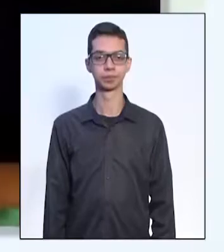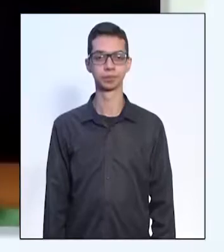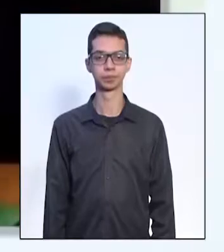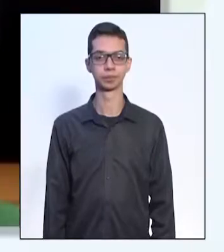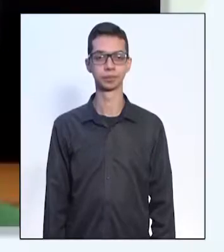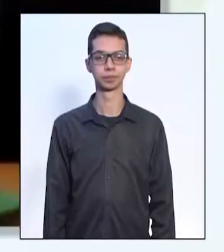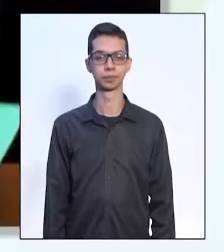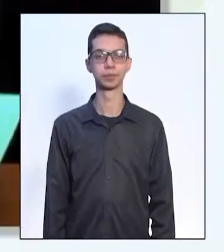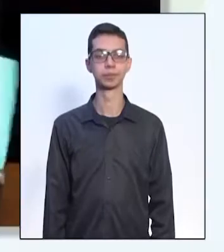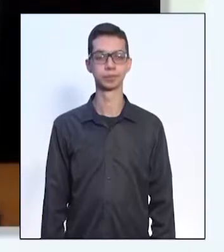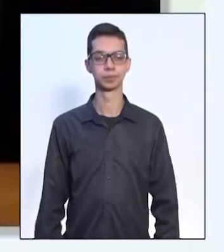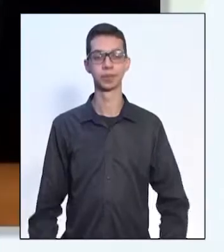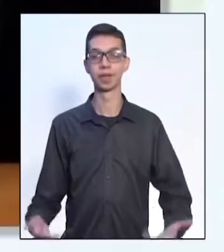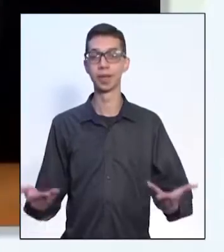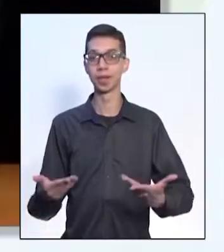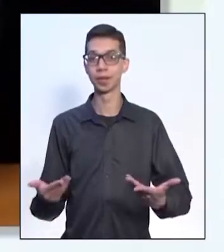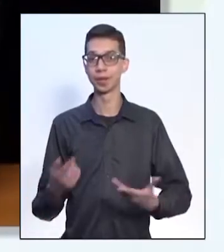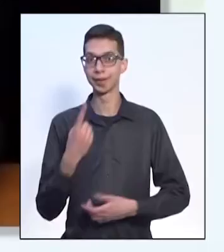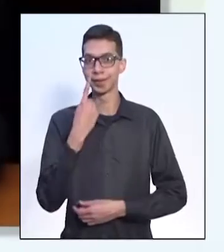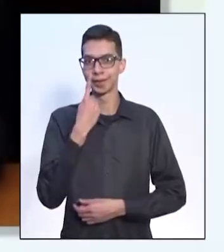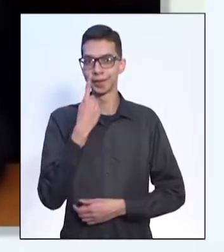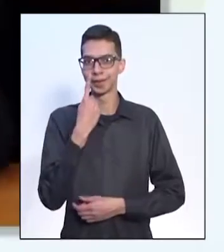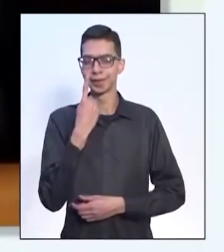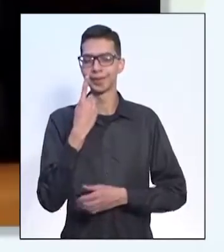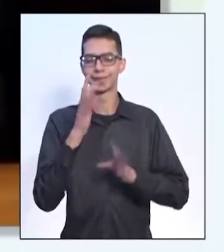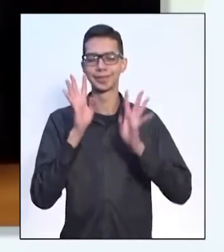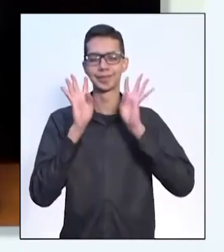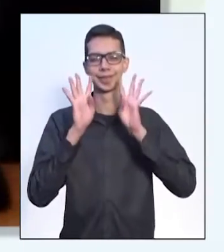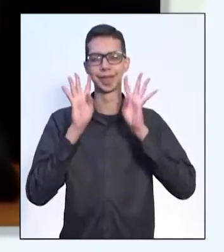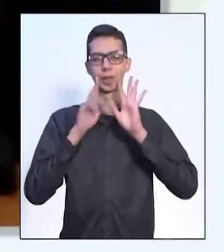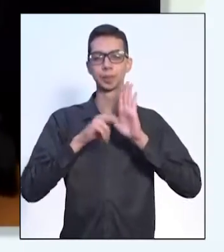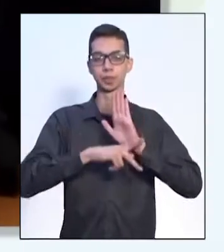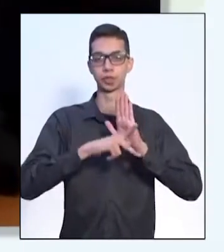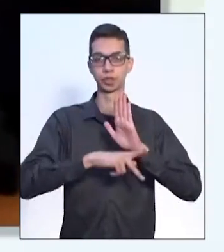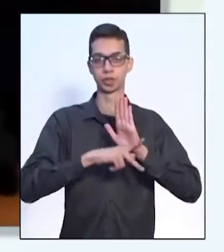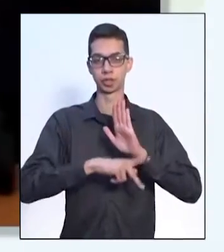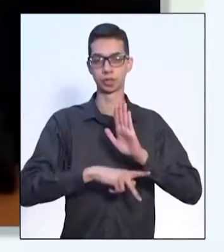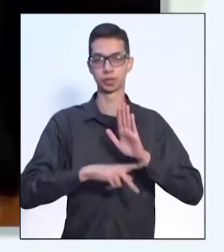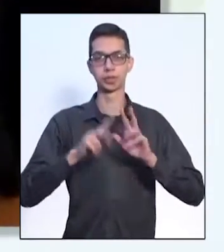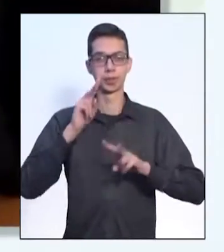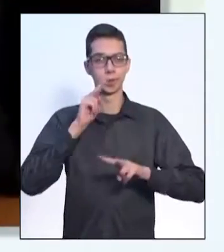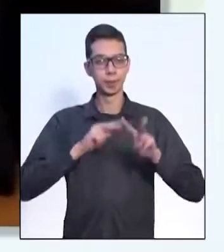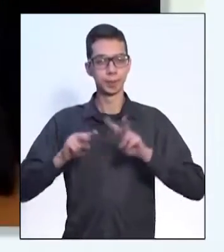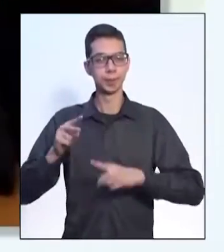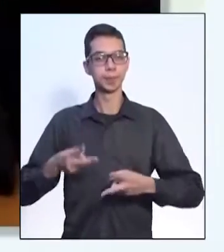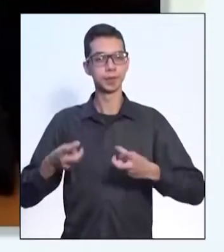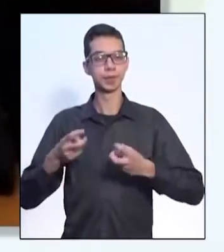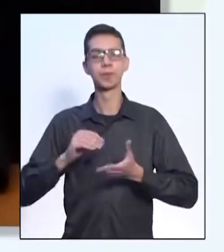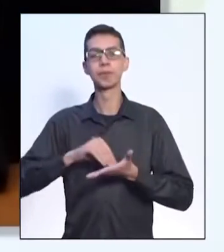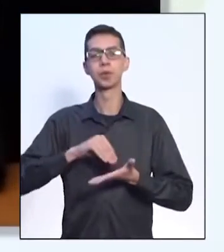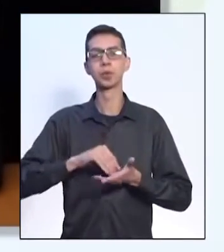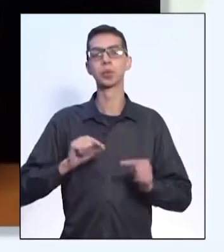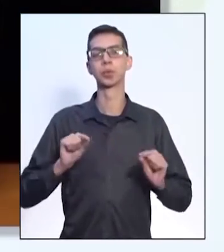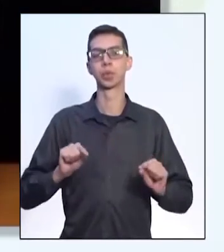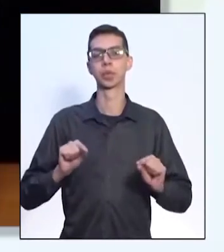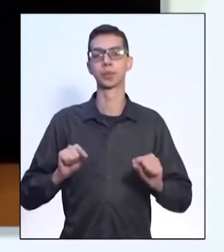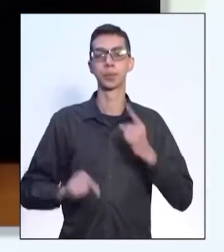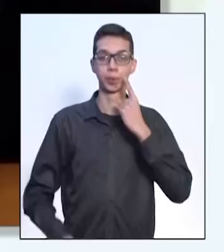Aí agora, olha só que legal, né? A gente vendo o projeto sendo construído, a gente vê o que está faltando. Então, olha